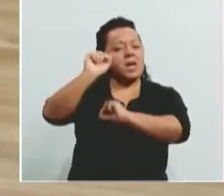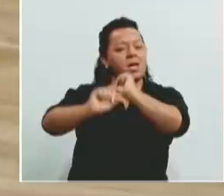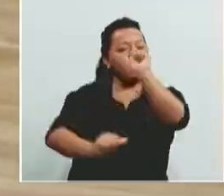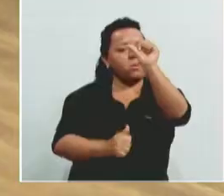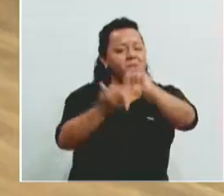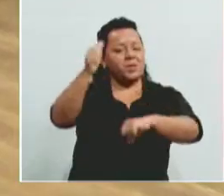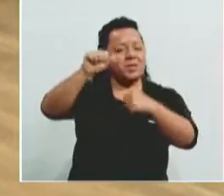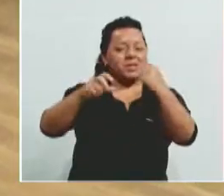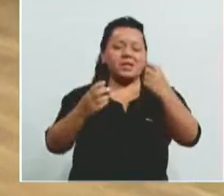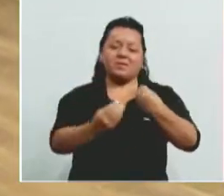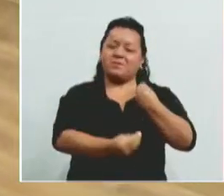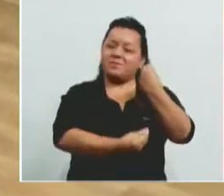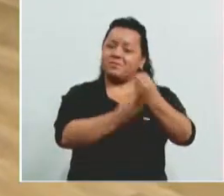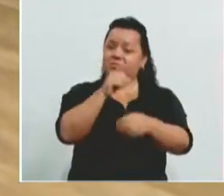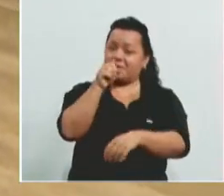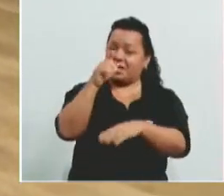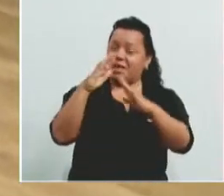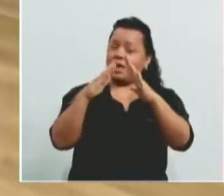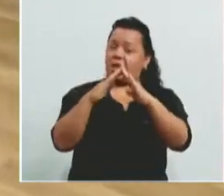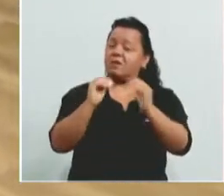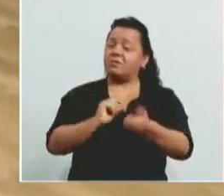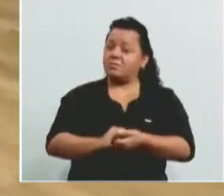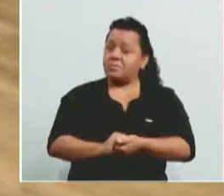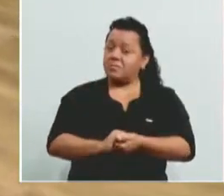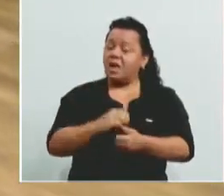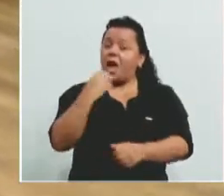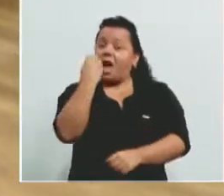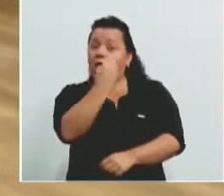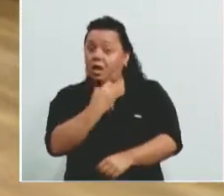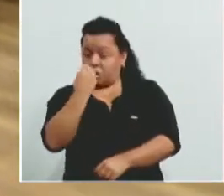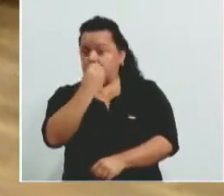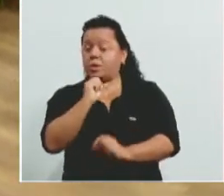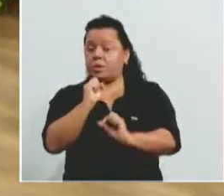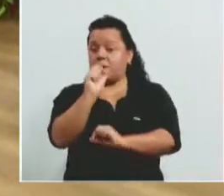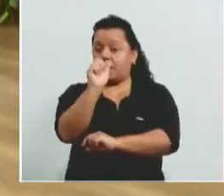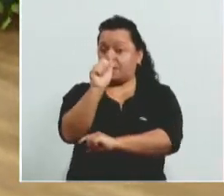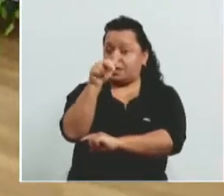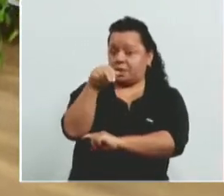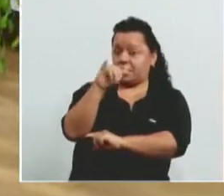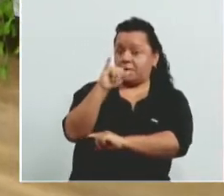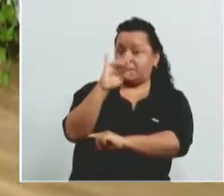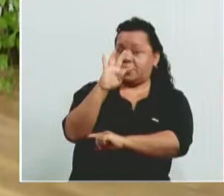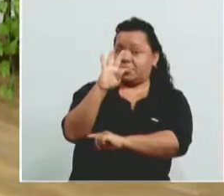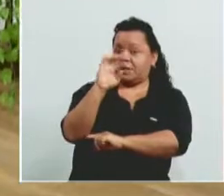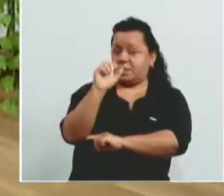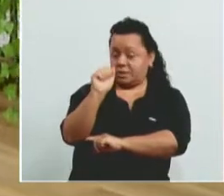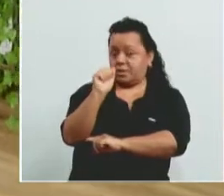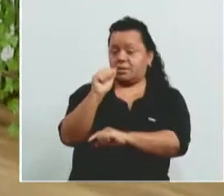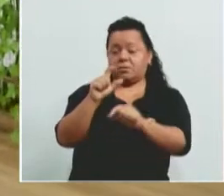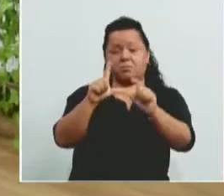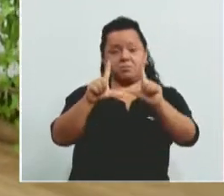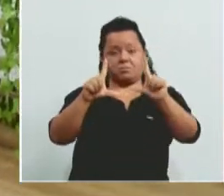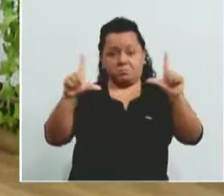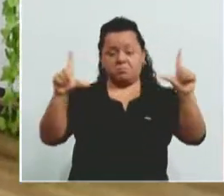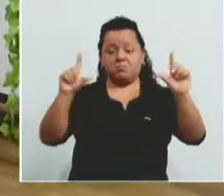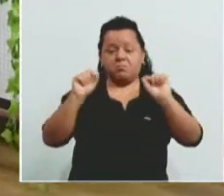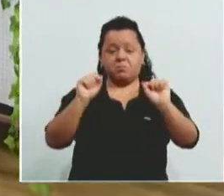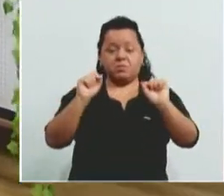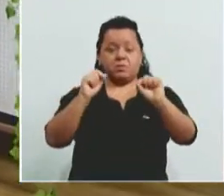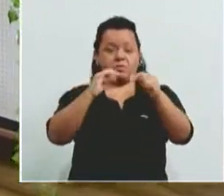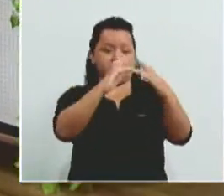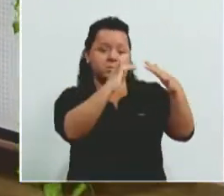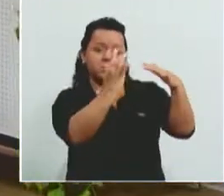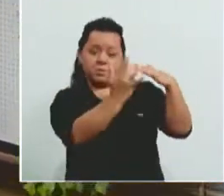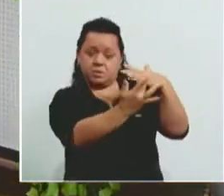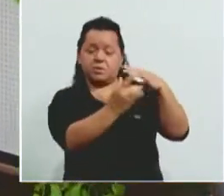casa. Bom, a cantora Anitta deu visibilidade a uma doença quando postou nas suas redes sociais que estava sofrendo com